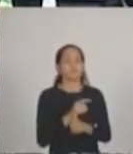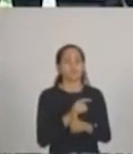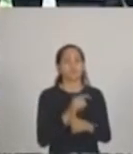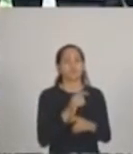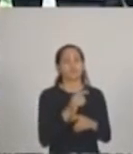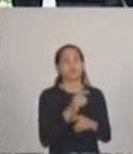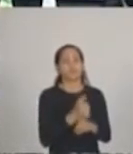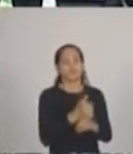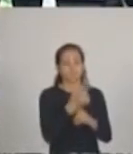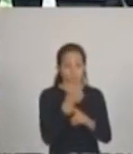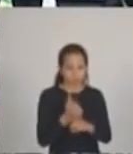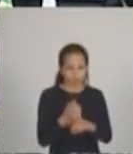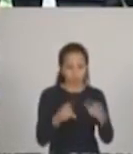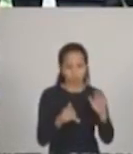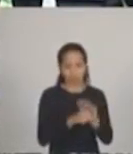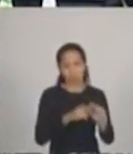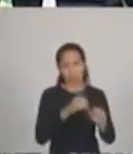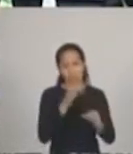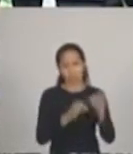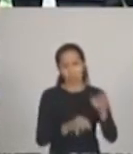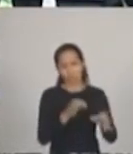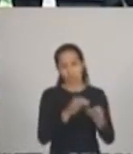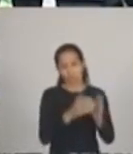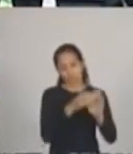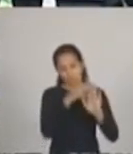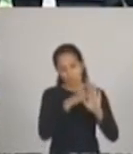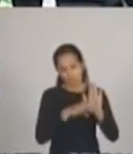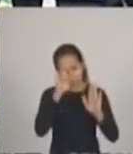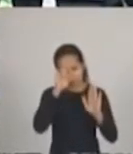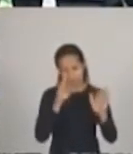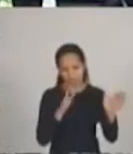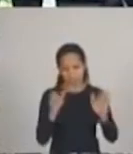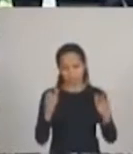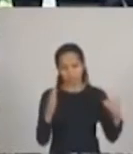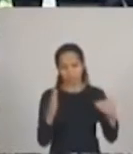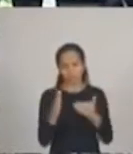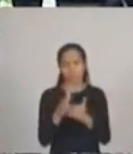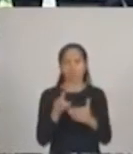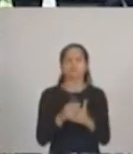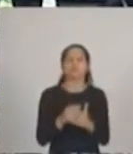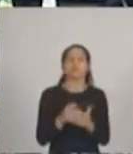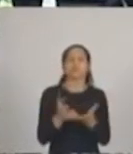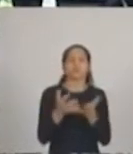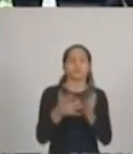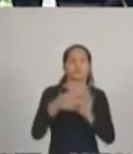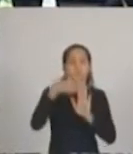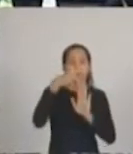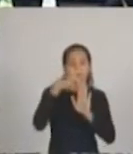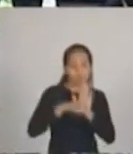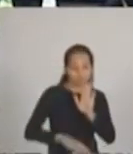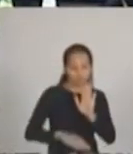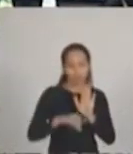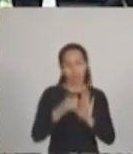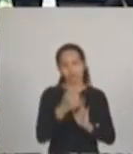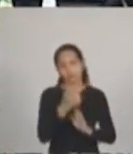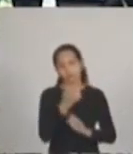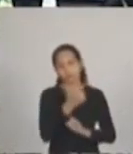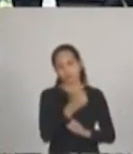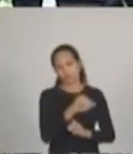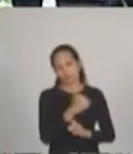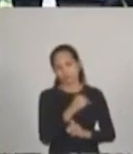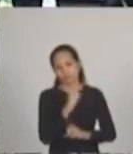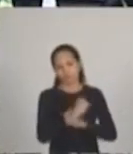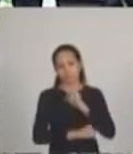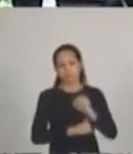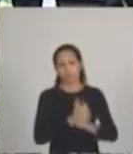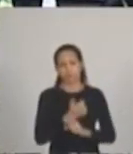157-2021 da Comissão de Justiça. Incluso na ordem do dia para cumprimento do prazo recursal. Requerimento 11-2021 do governador do